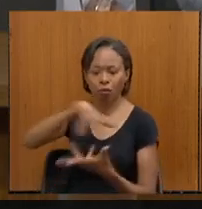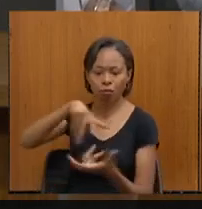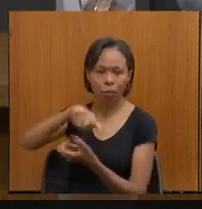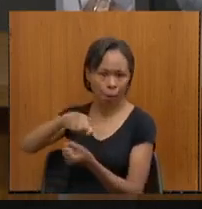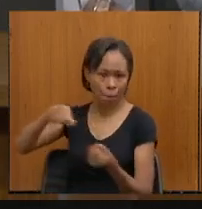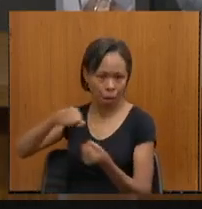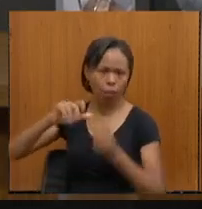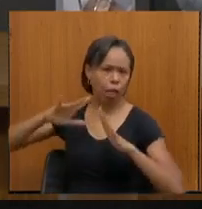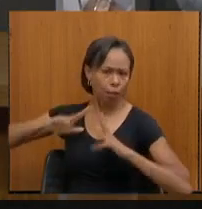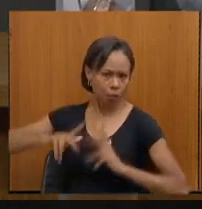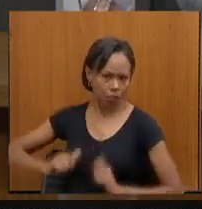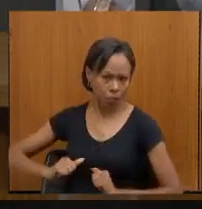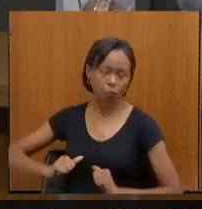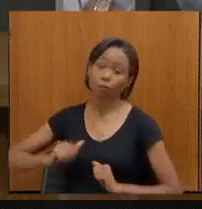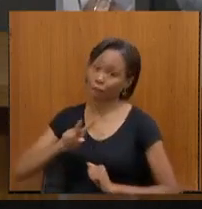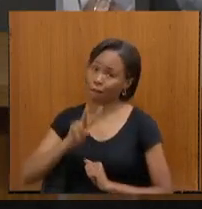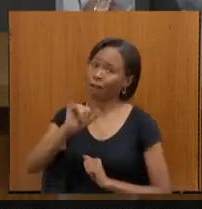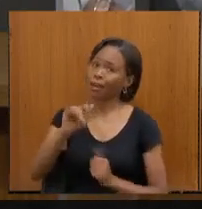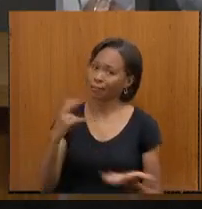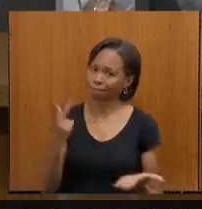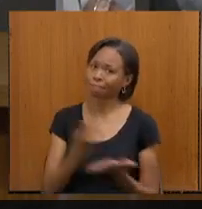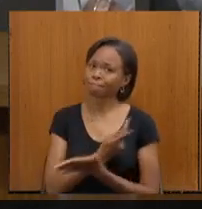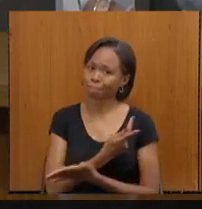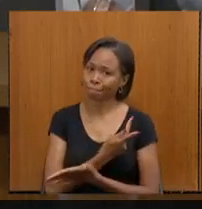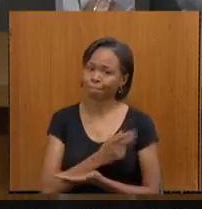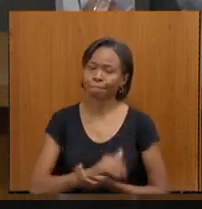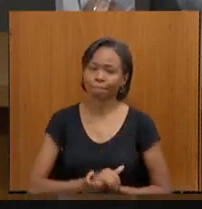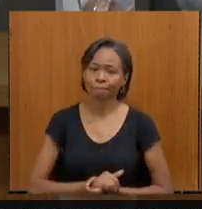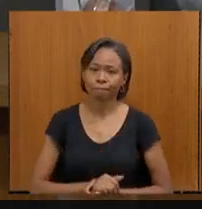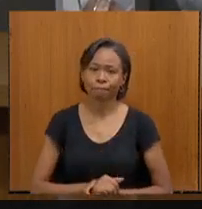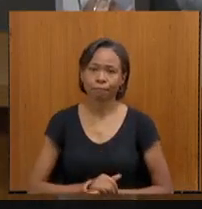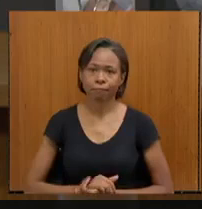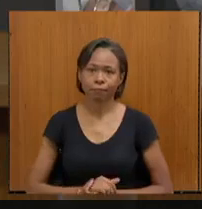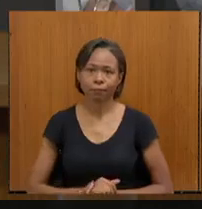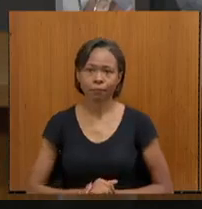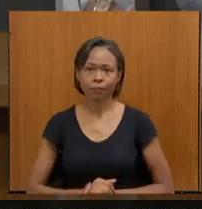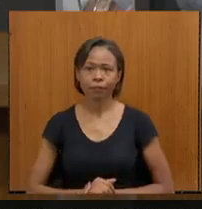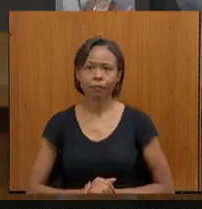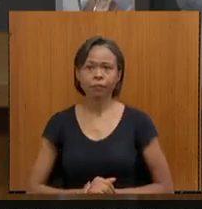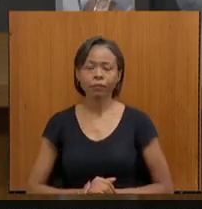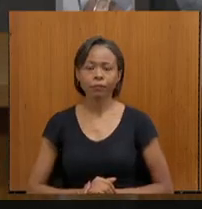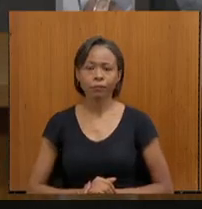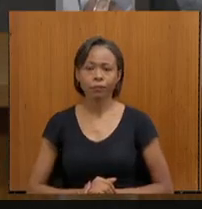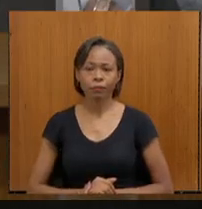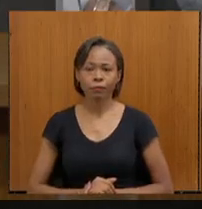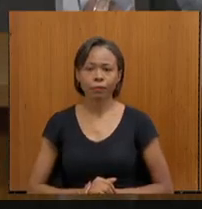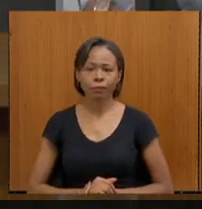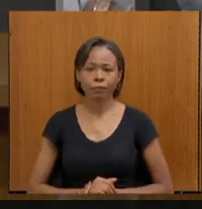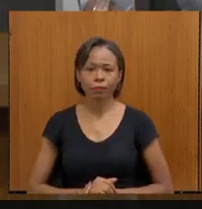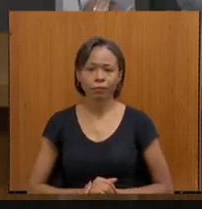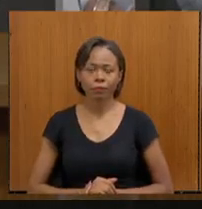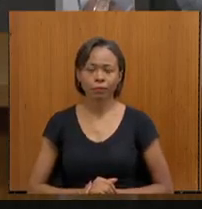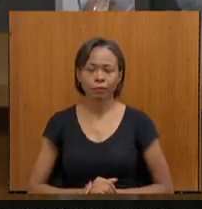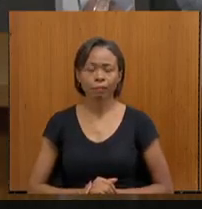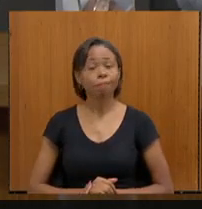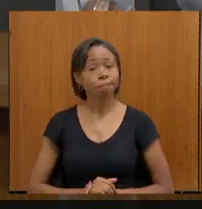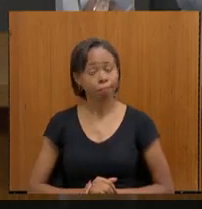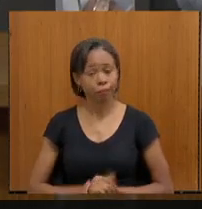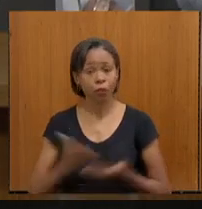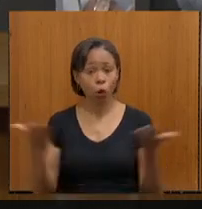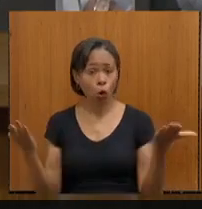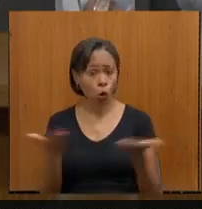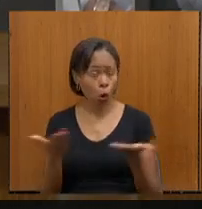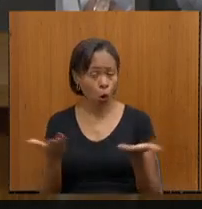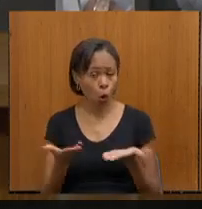e mais cedo ou mais tarde isso vai acontecer no próximo celular por favor bom então hoje já